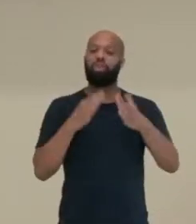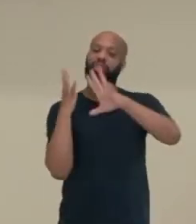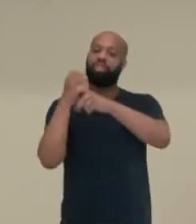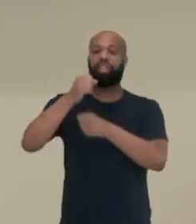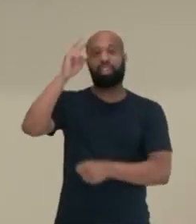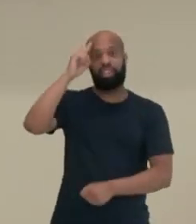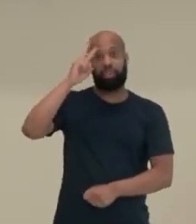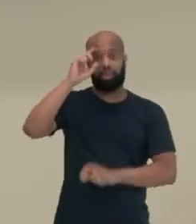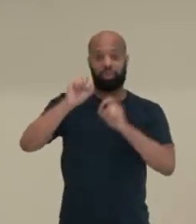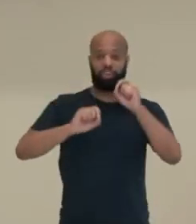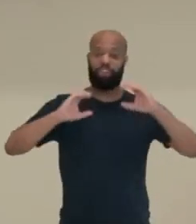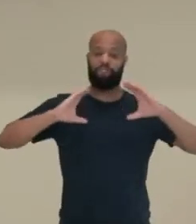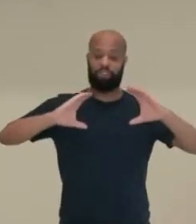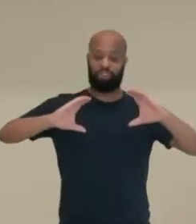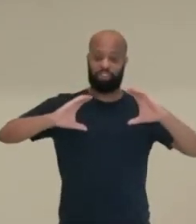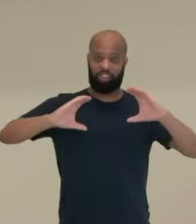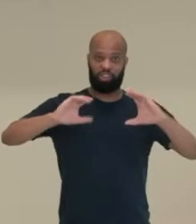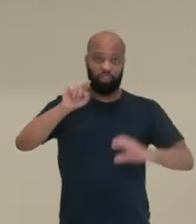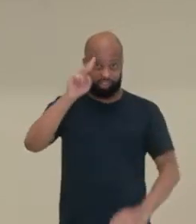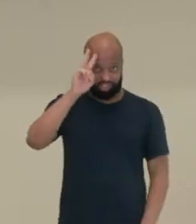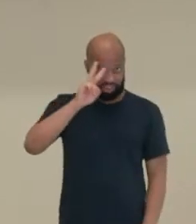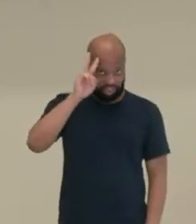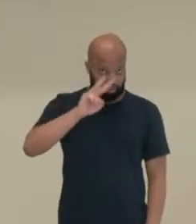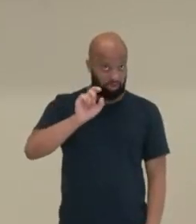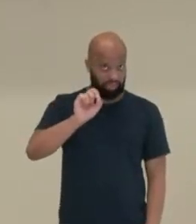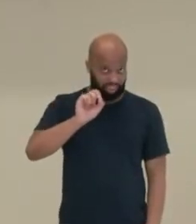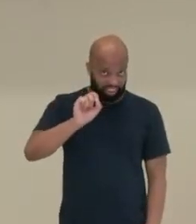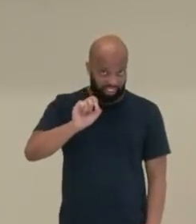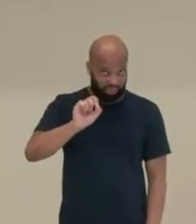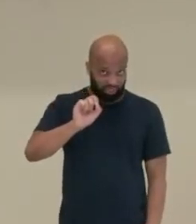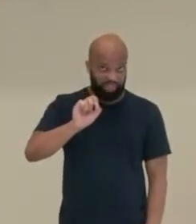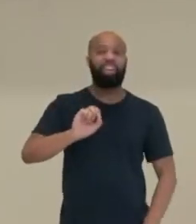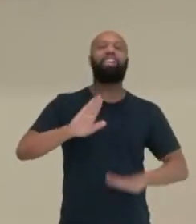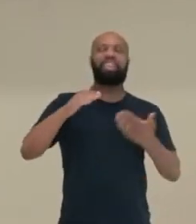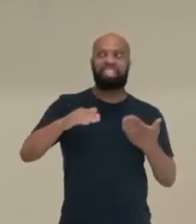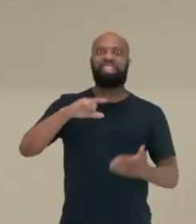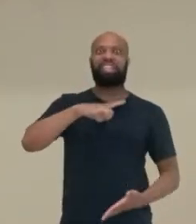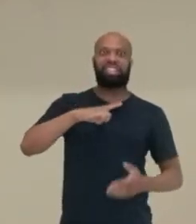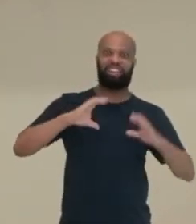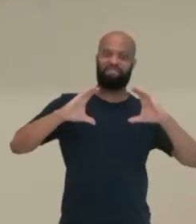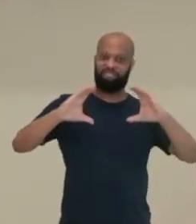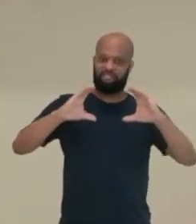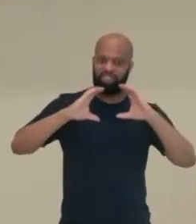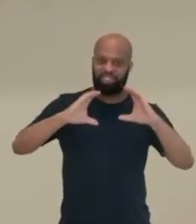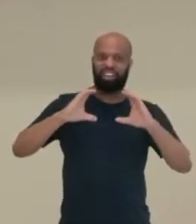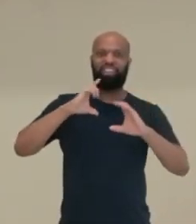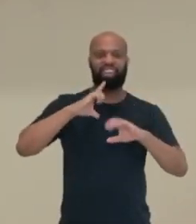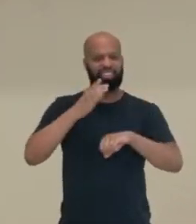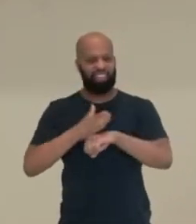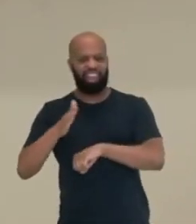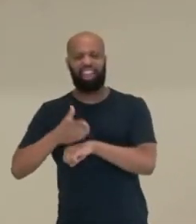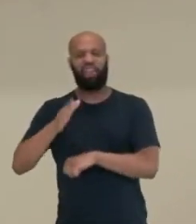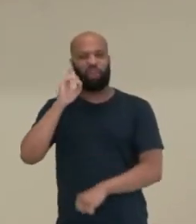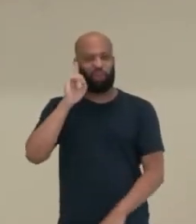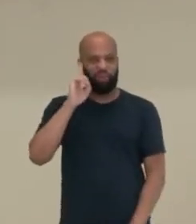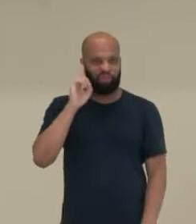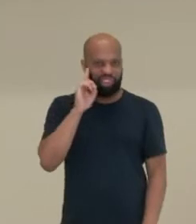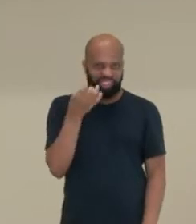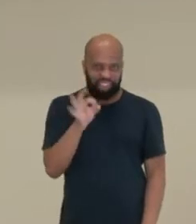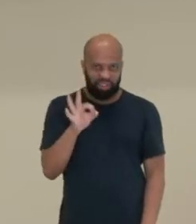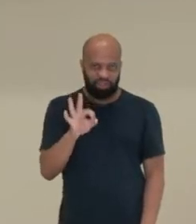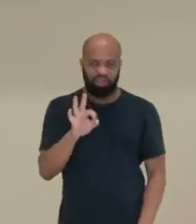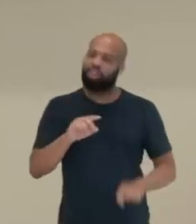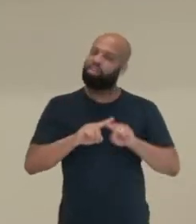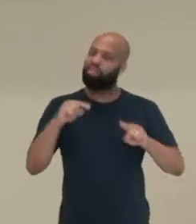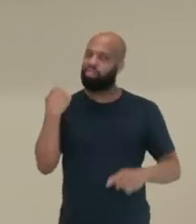questão de função. Você lembra? Nossa, como tem função na prática da nossa vida diária. É a gente que não